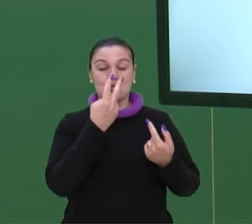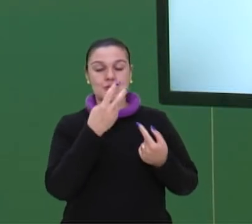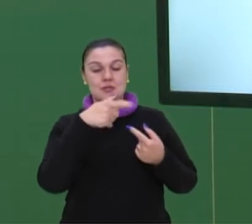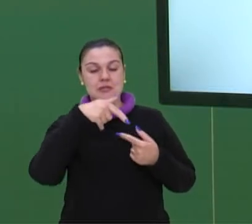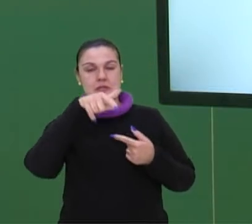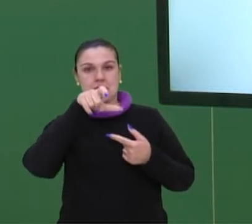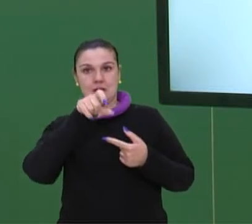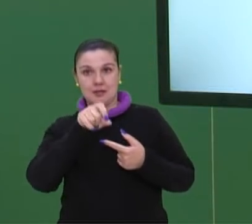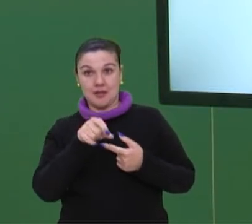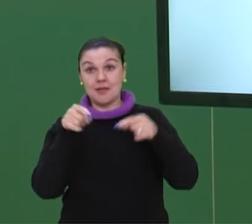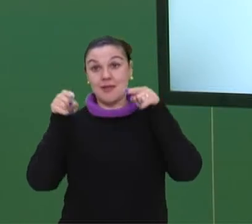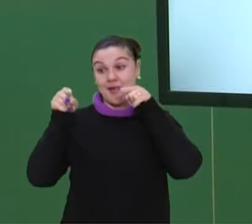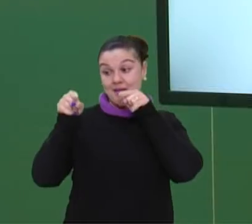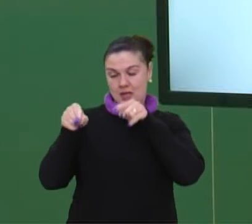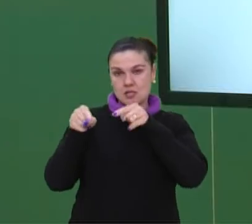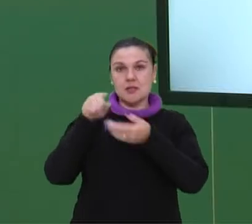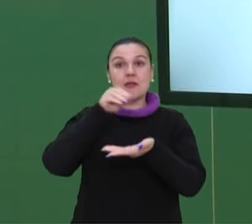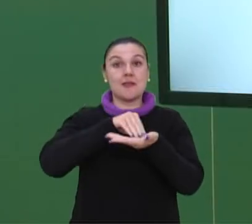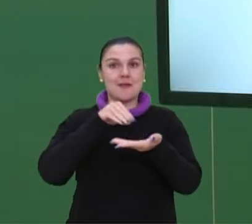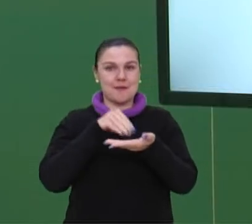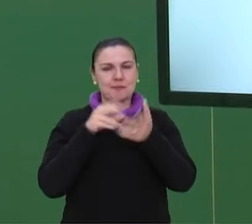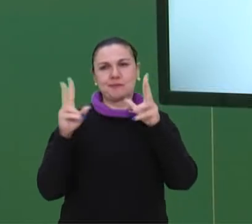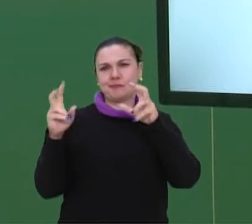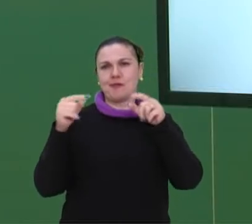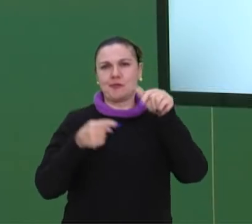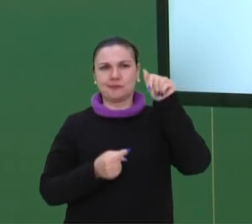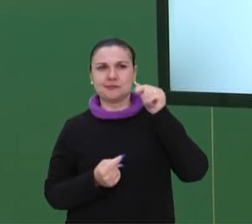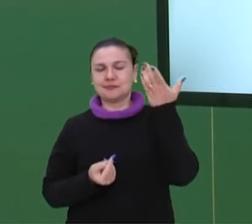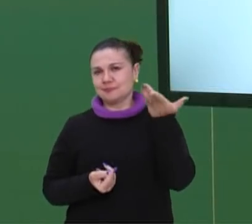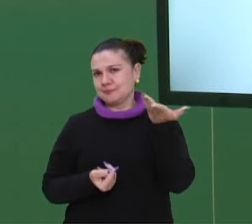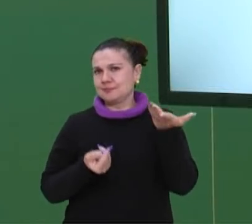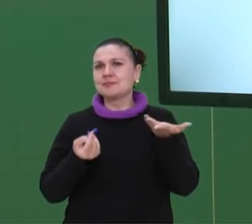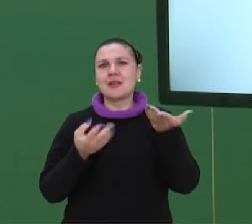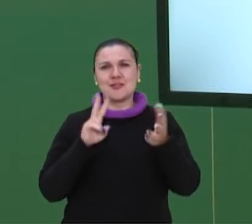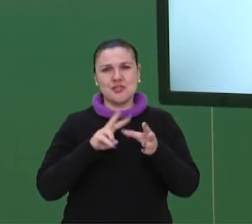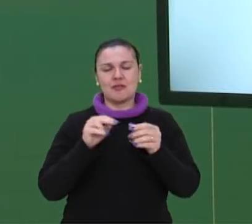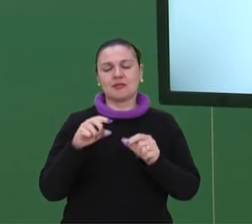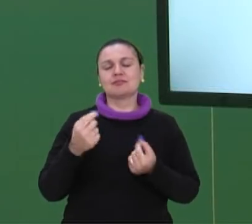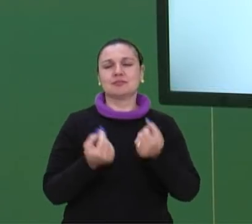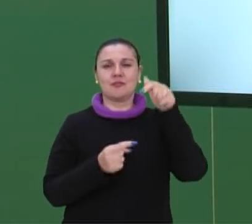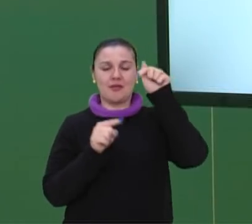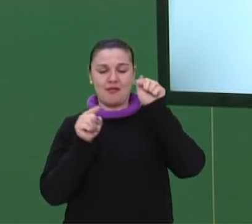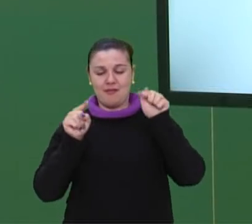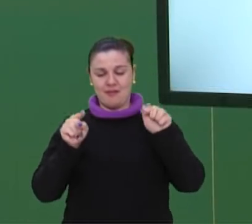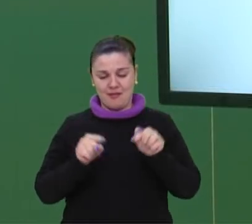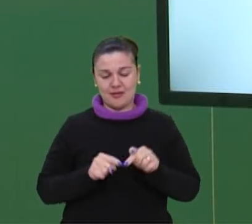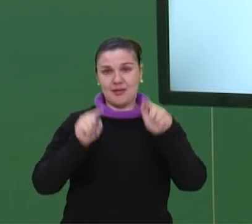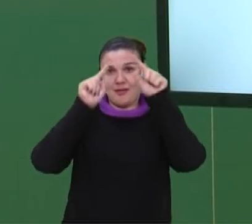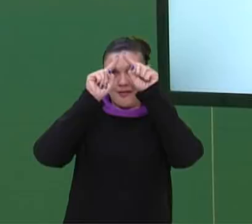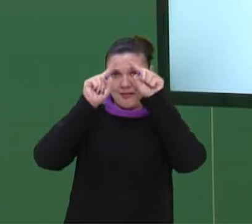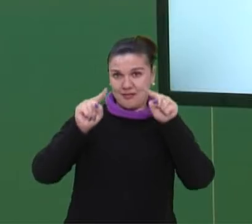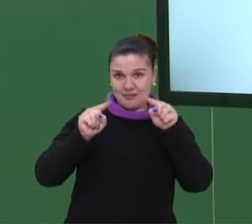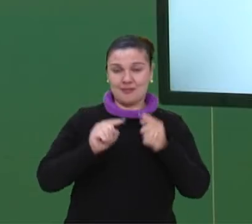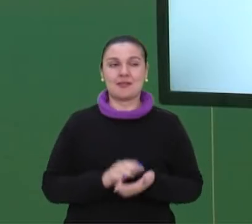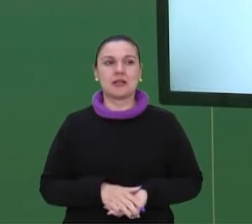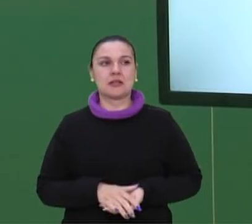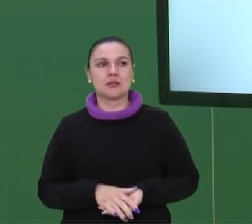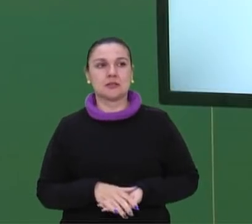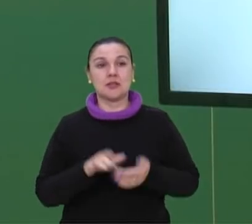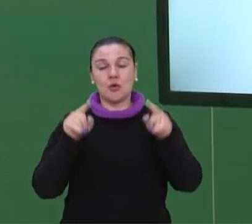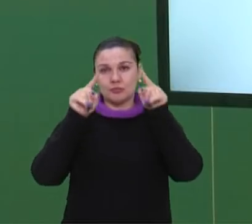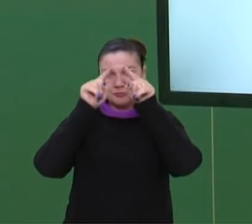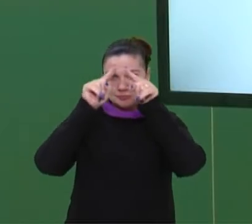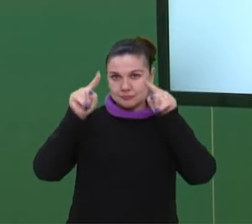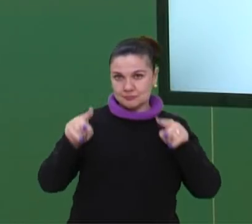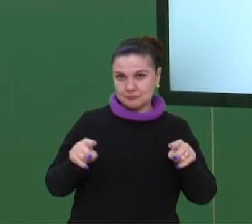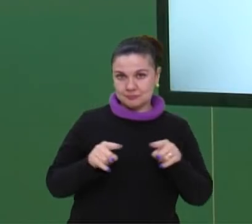270 que vai ficar faltando, digamos assim, né? Mas a gente já vai concluir que esses 270 graus em um